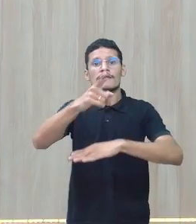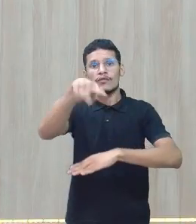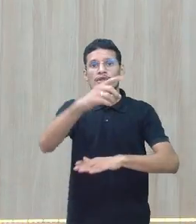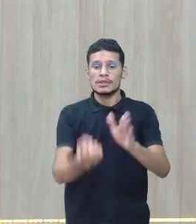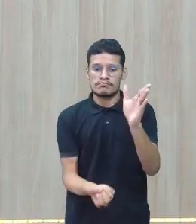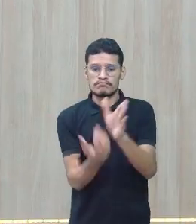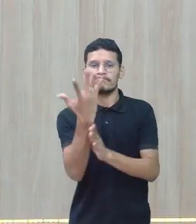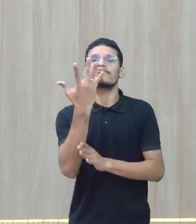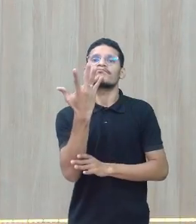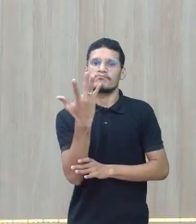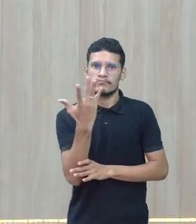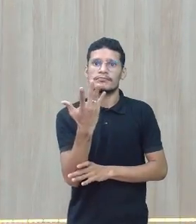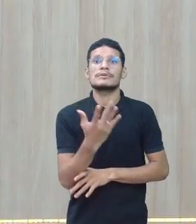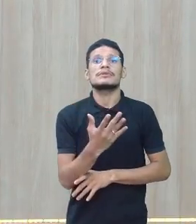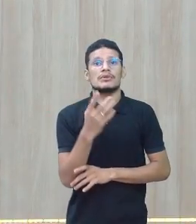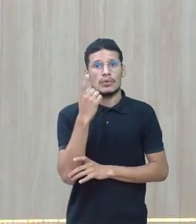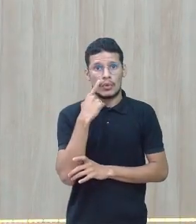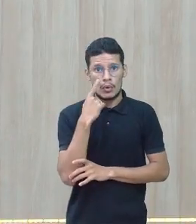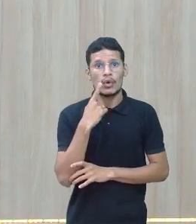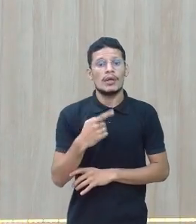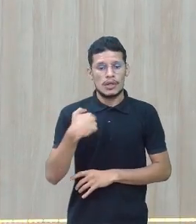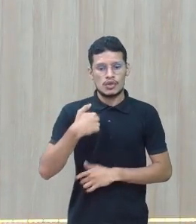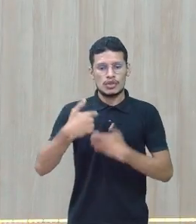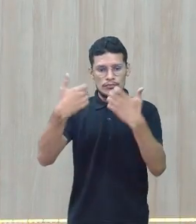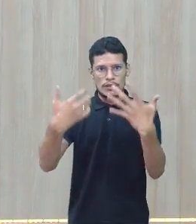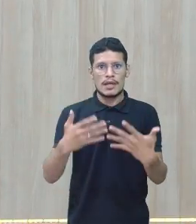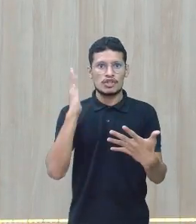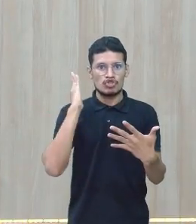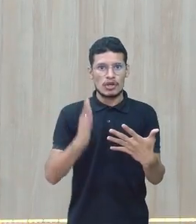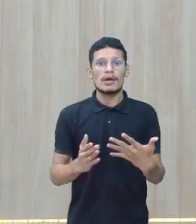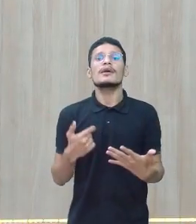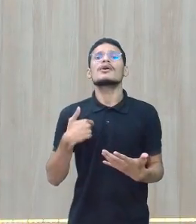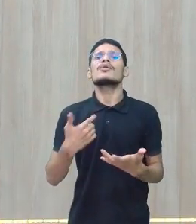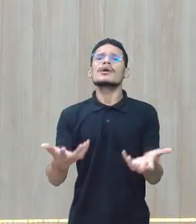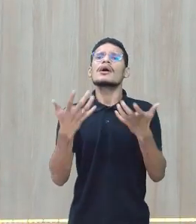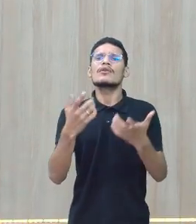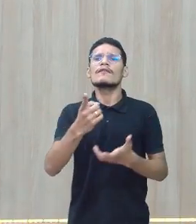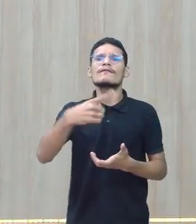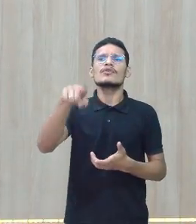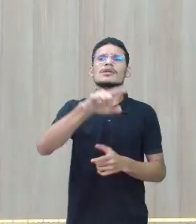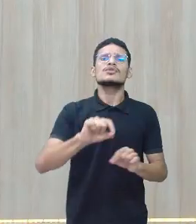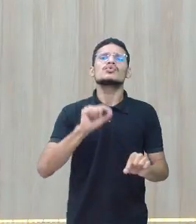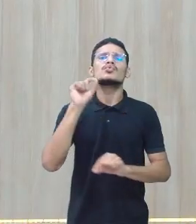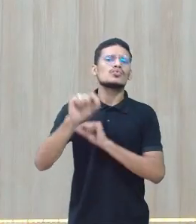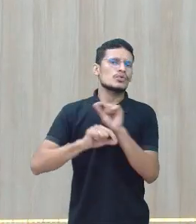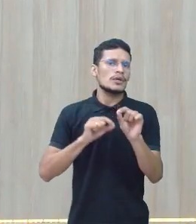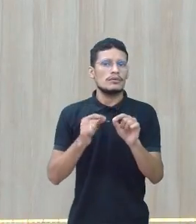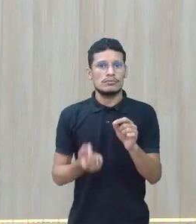tá certo? Depois de tudo isso que eu falei, eu quero que vocês